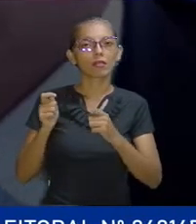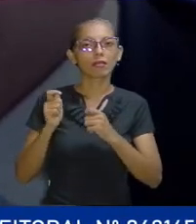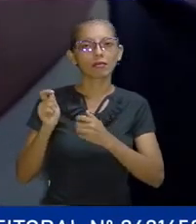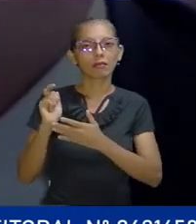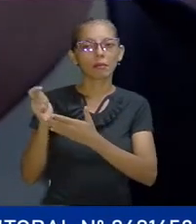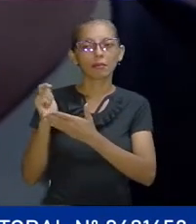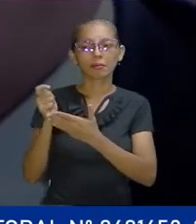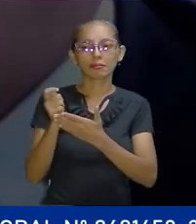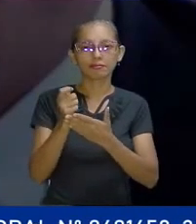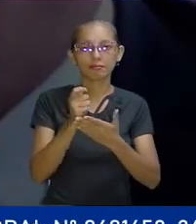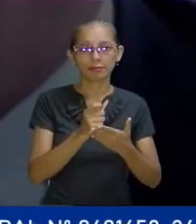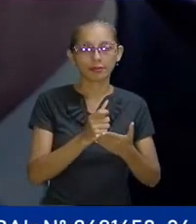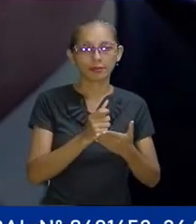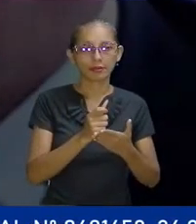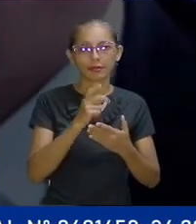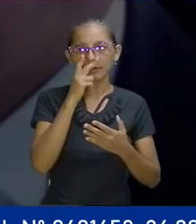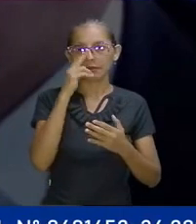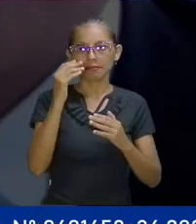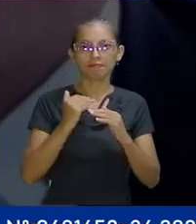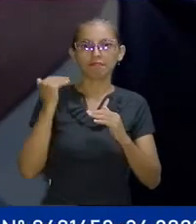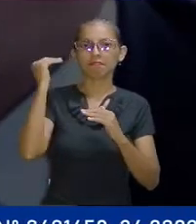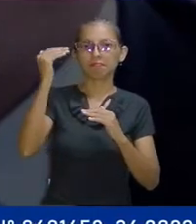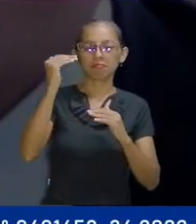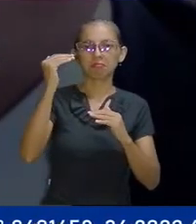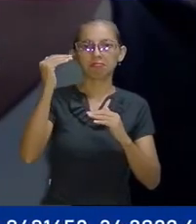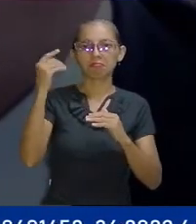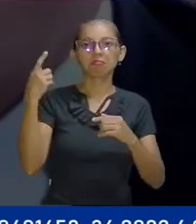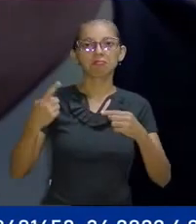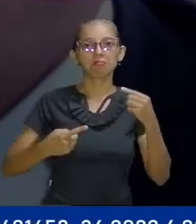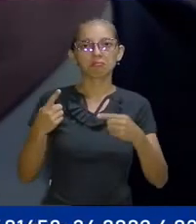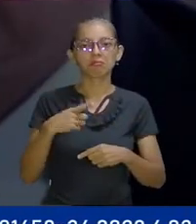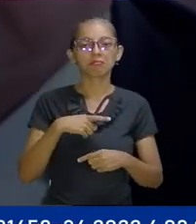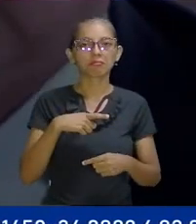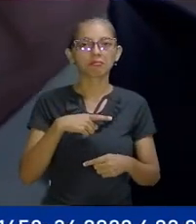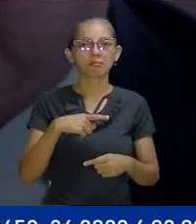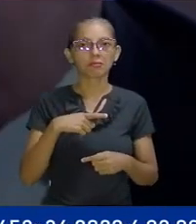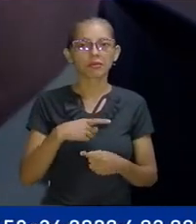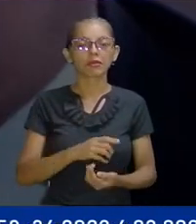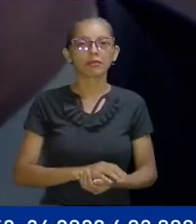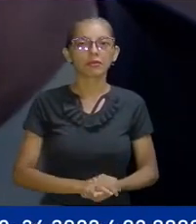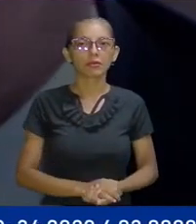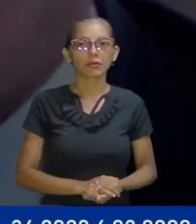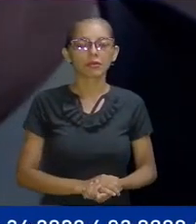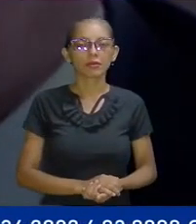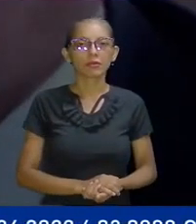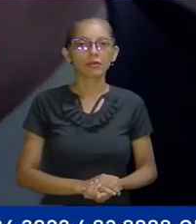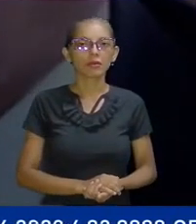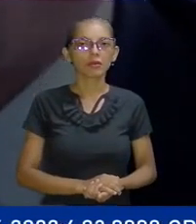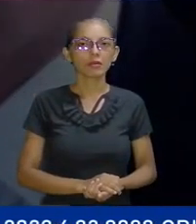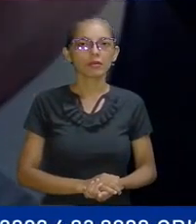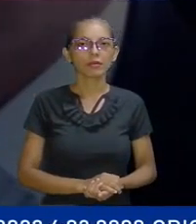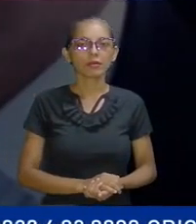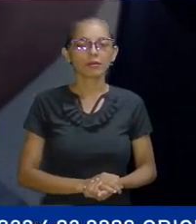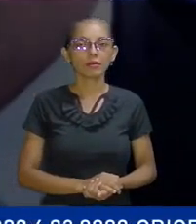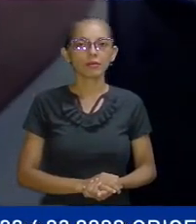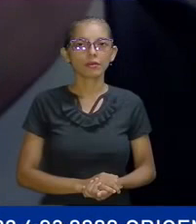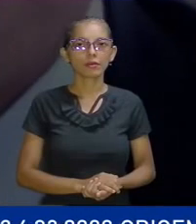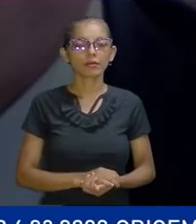e poder político, porque houve a intervenção direta